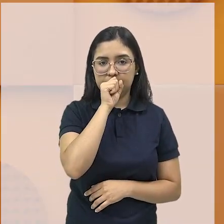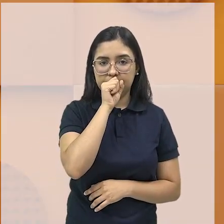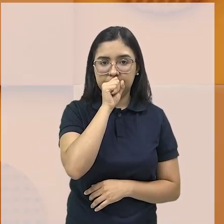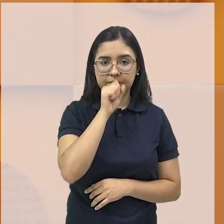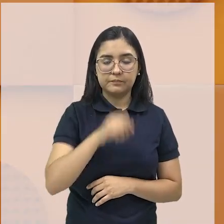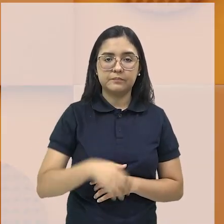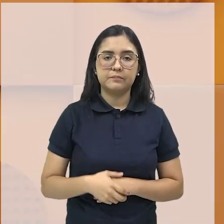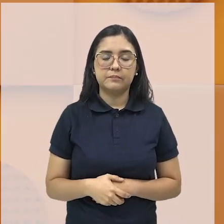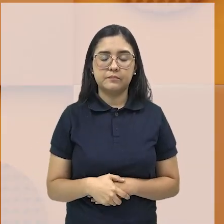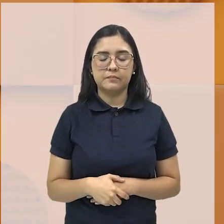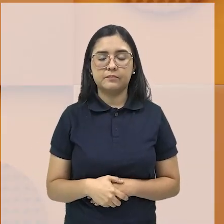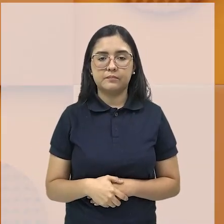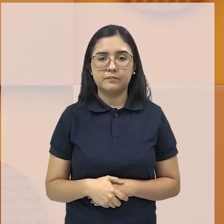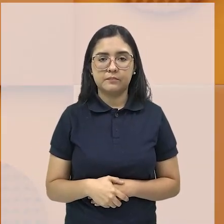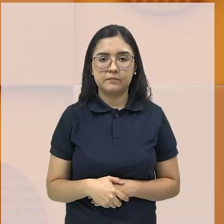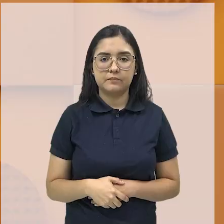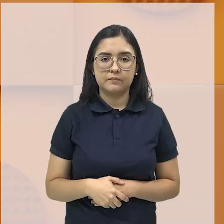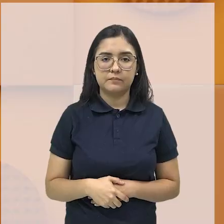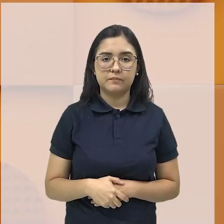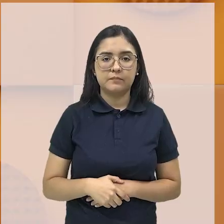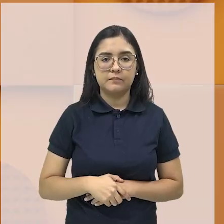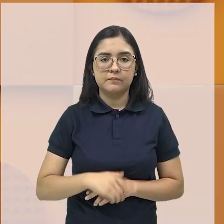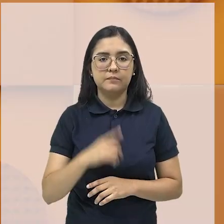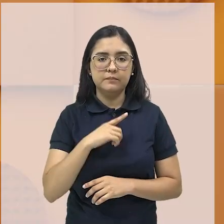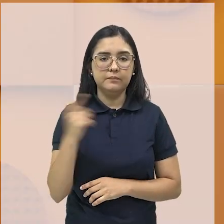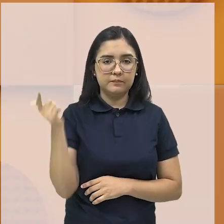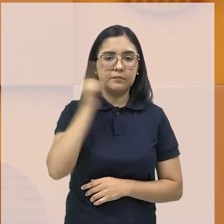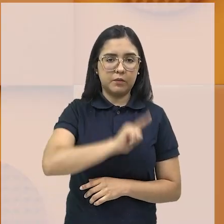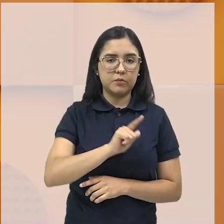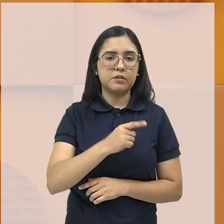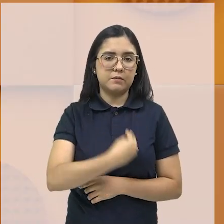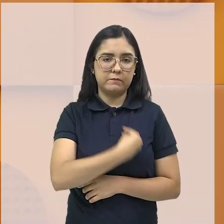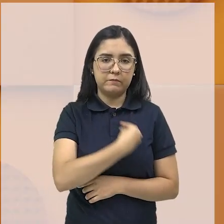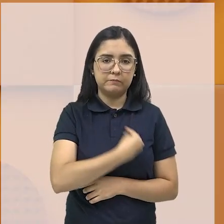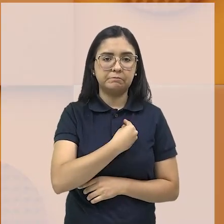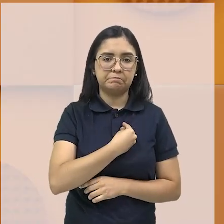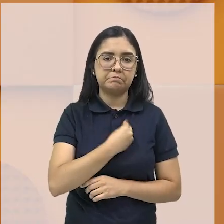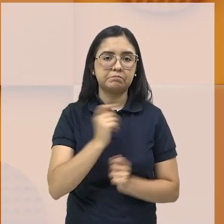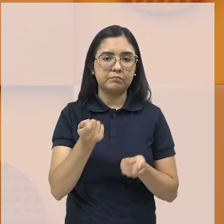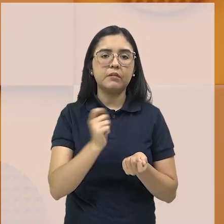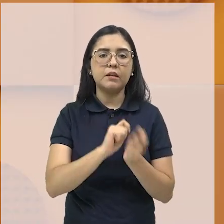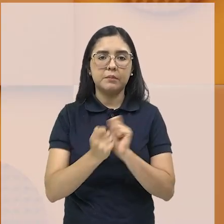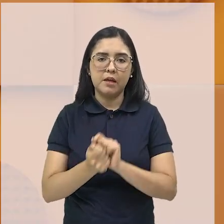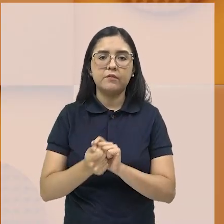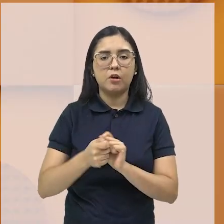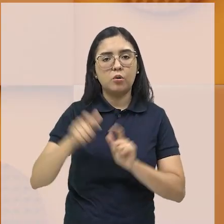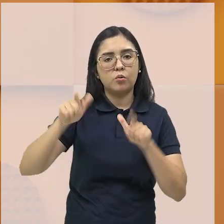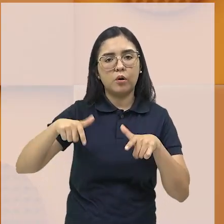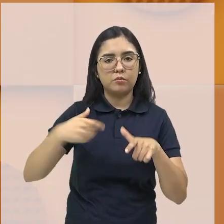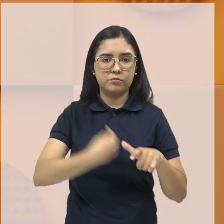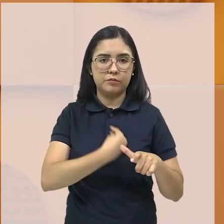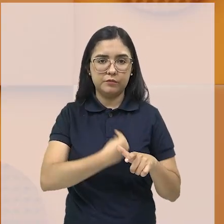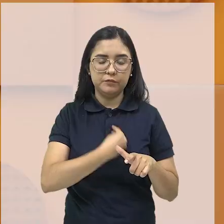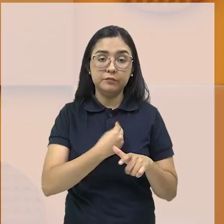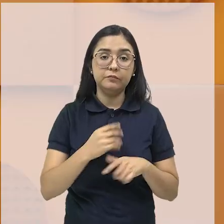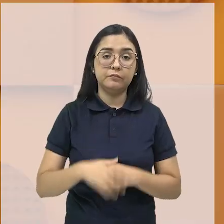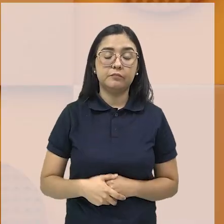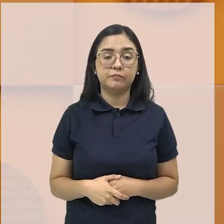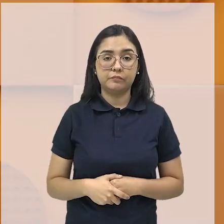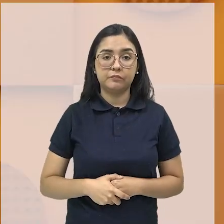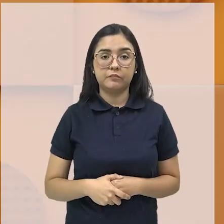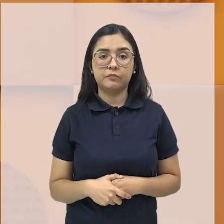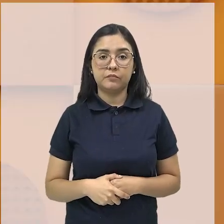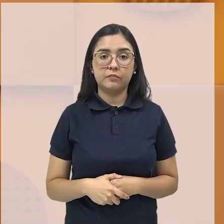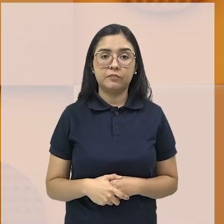se tornarão mais aptas à sobrevivência, estarão mais adaptáveis, né? Então, estamos falando